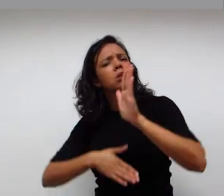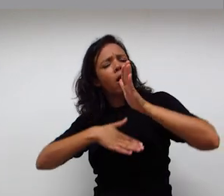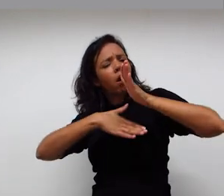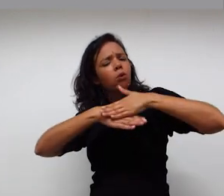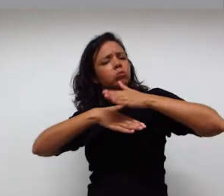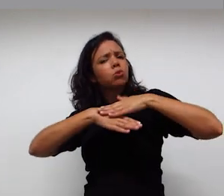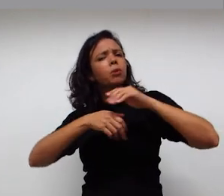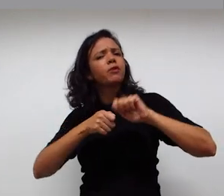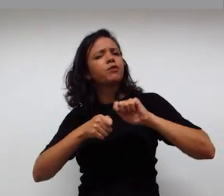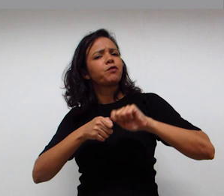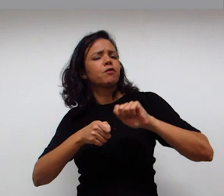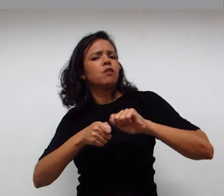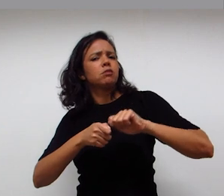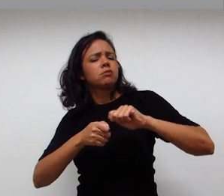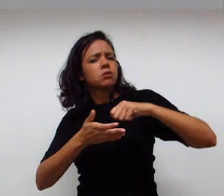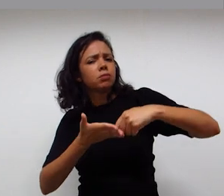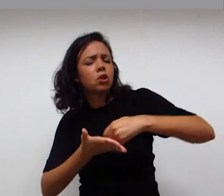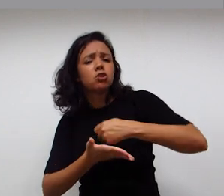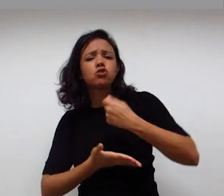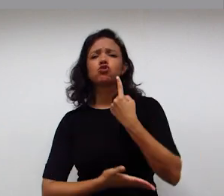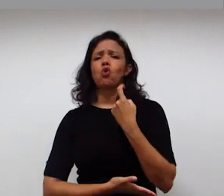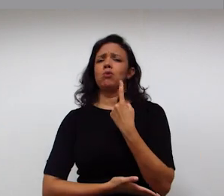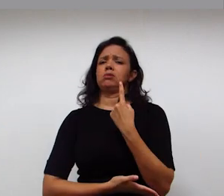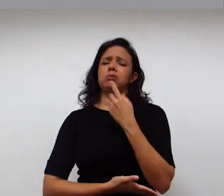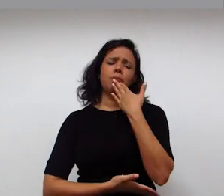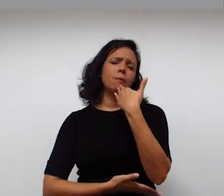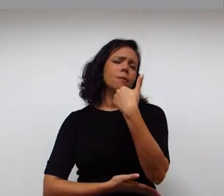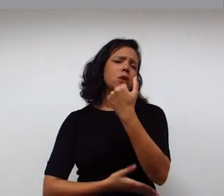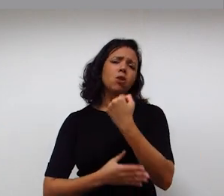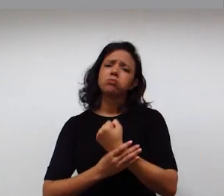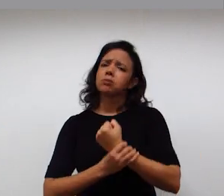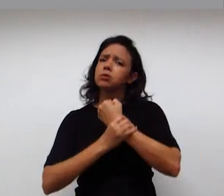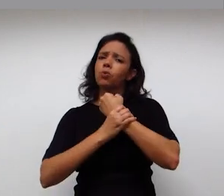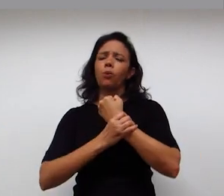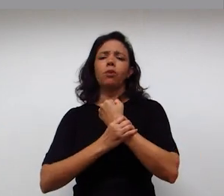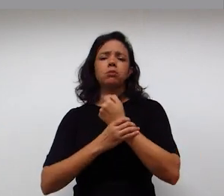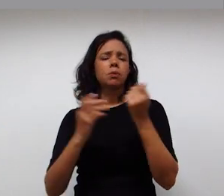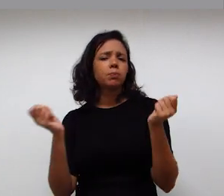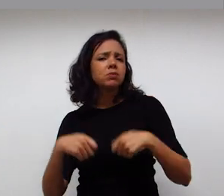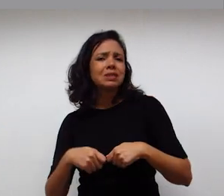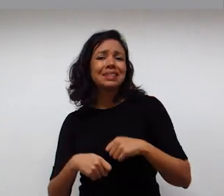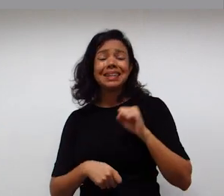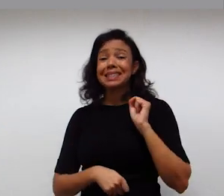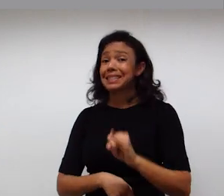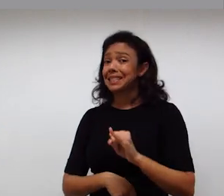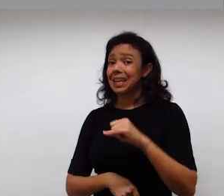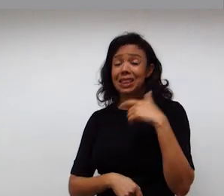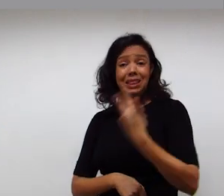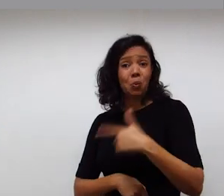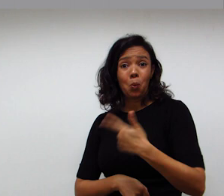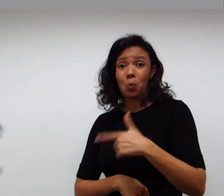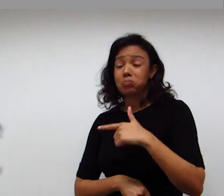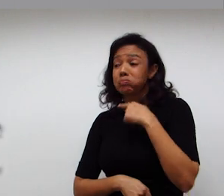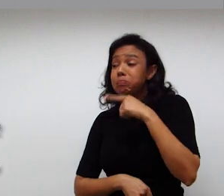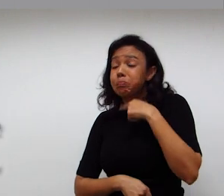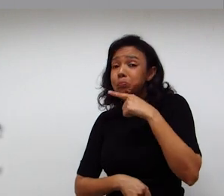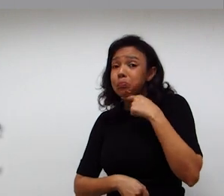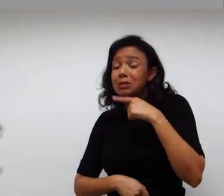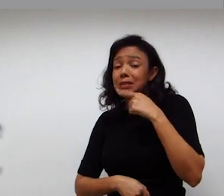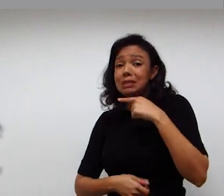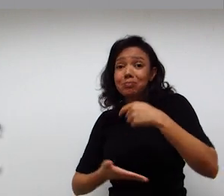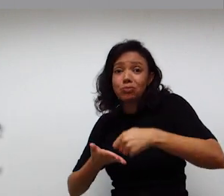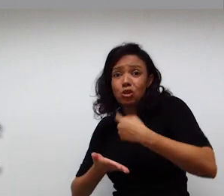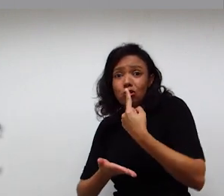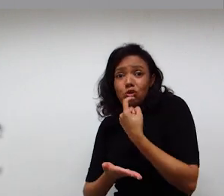mais sozinha ela conseguir, da melhor maneira possível. Se ela não conseguir fazer sozinha, o cuidador ele pode ajudar. Mas é